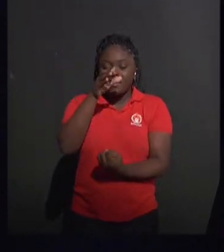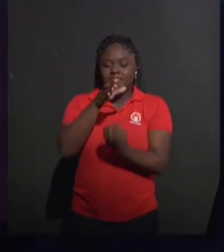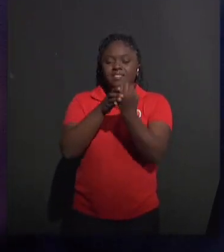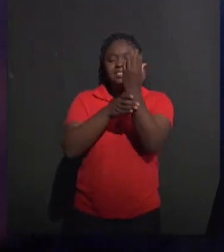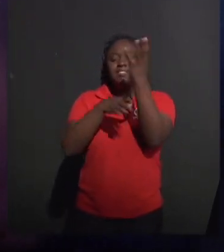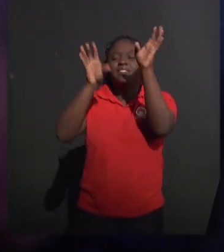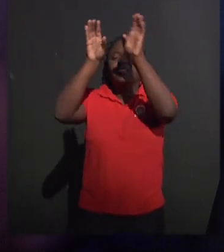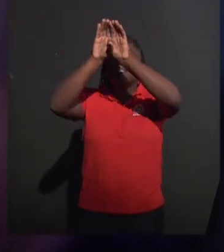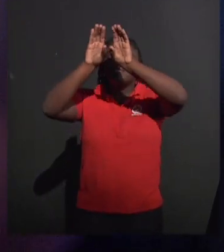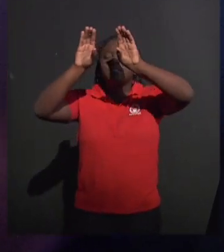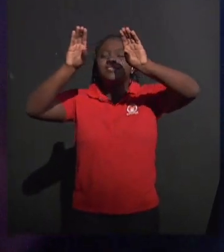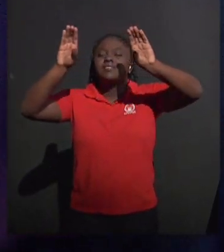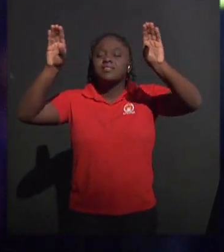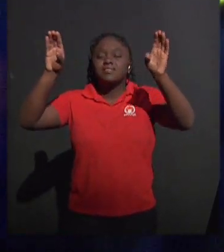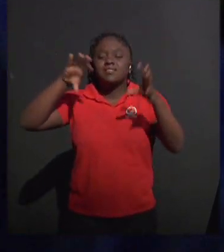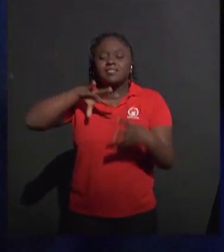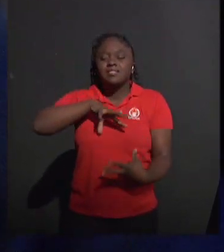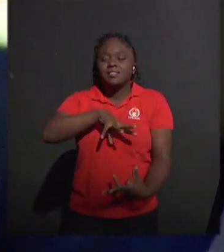terra.